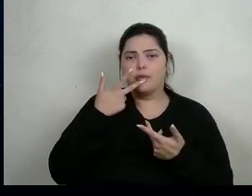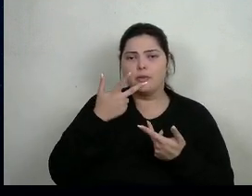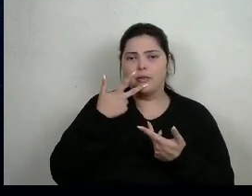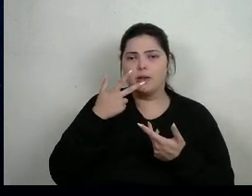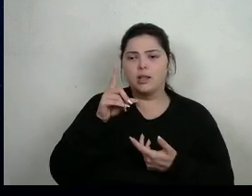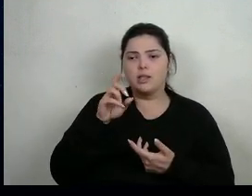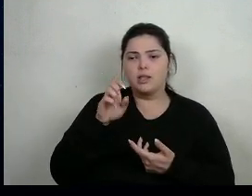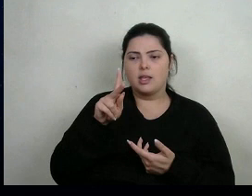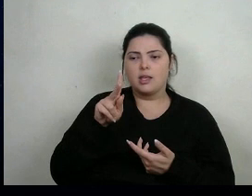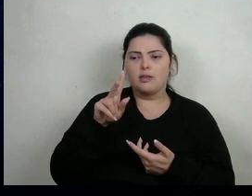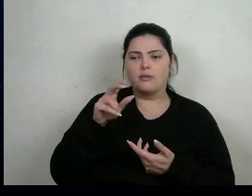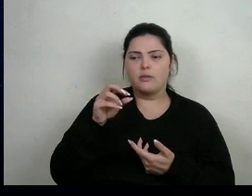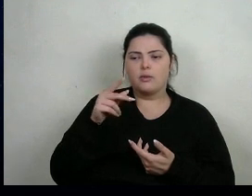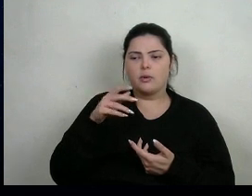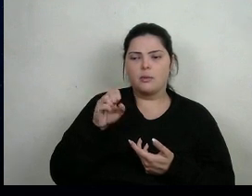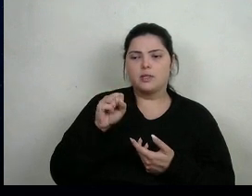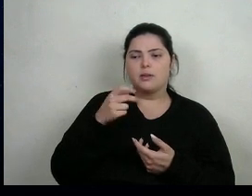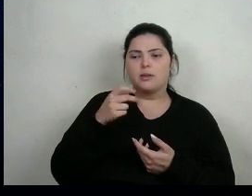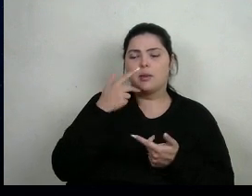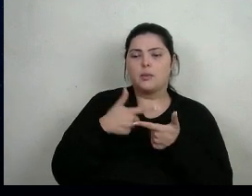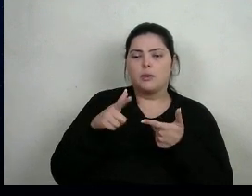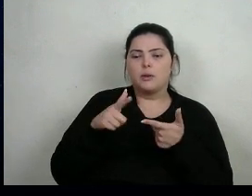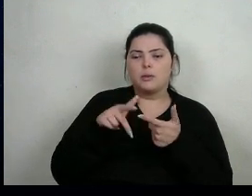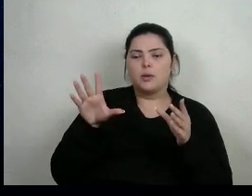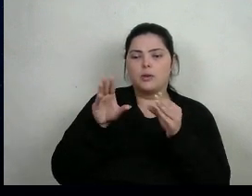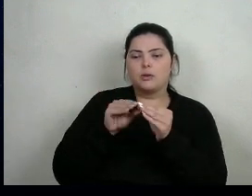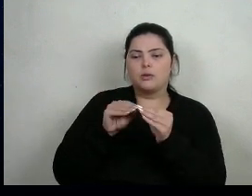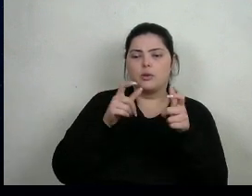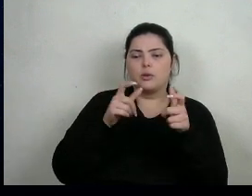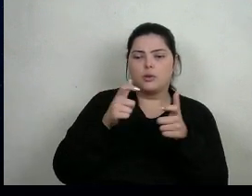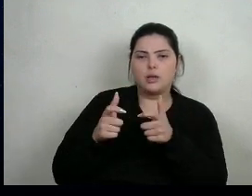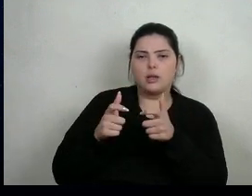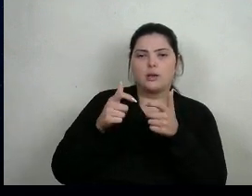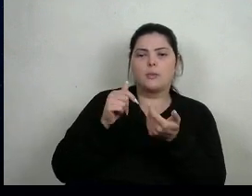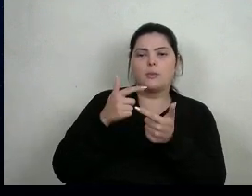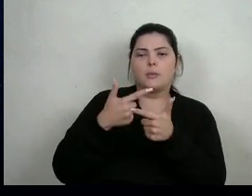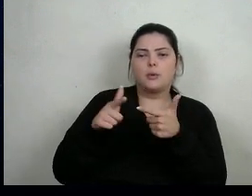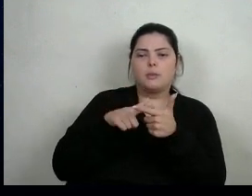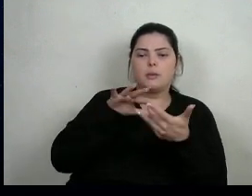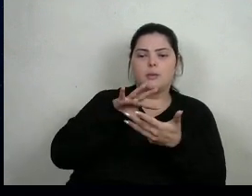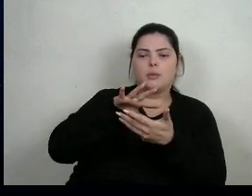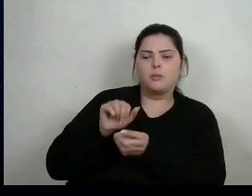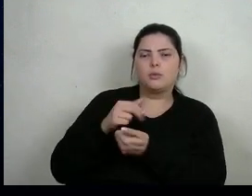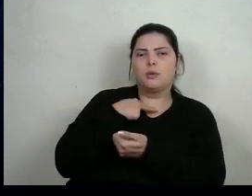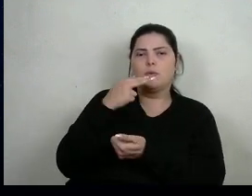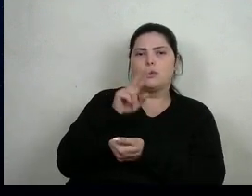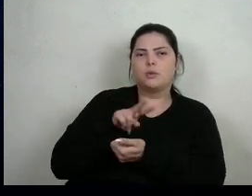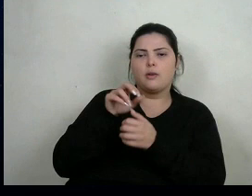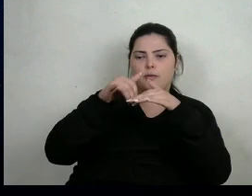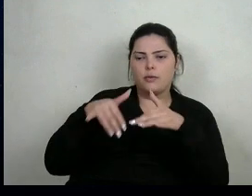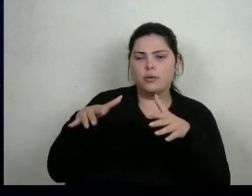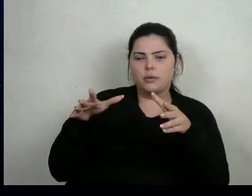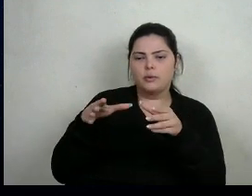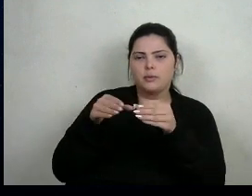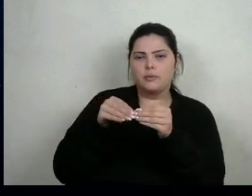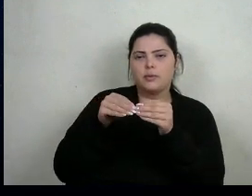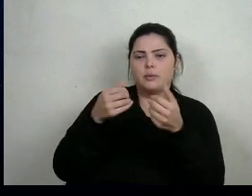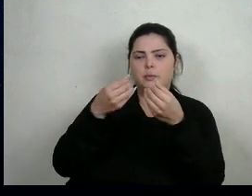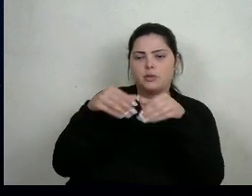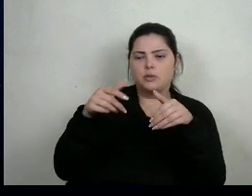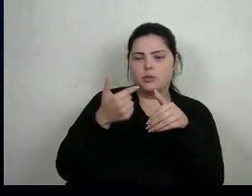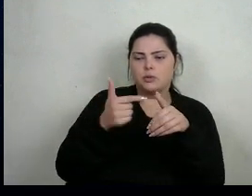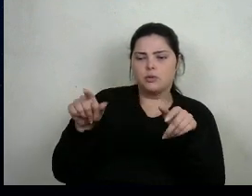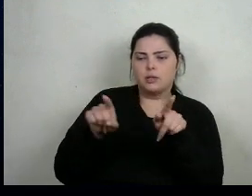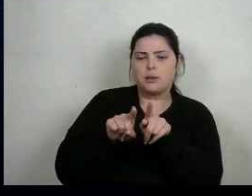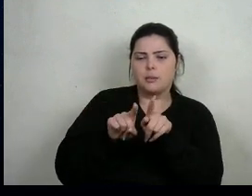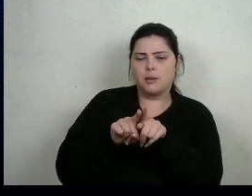problema da otimização local que causa a degradação Global eu não posso otimizar um pedaço do meu fluxo e degradar todo o resto se eu começar